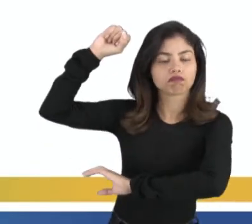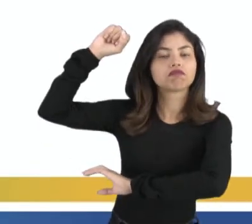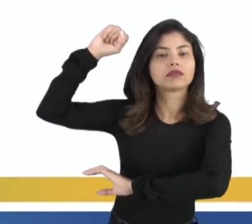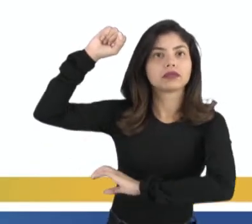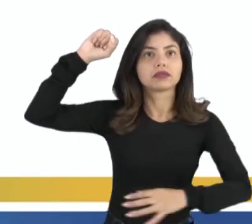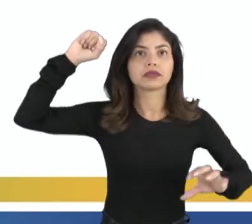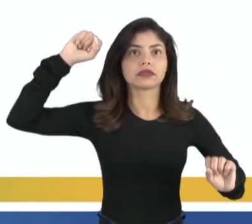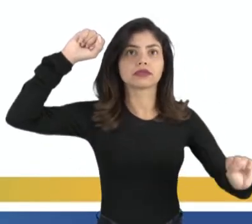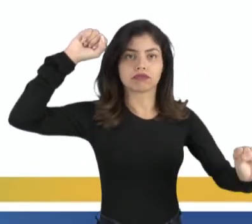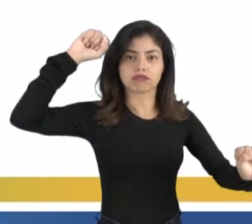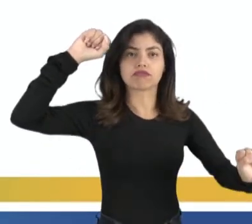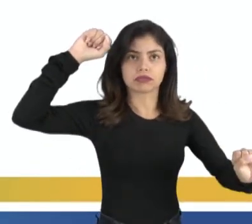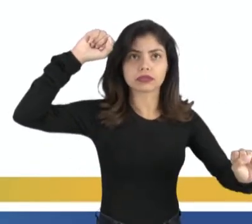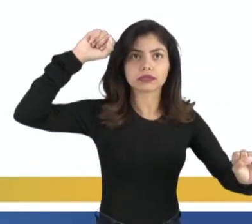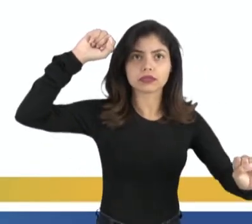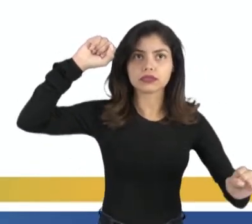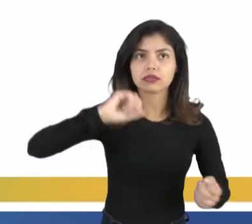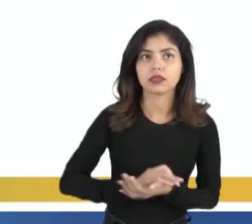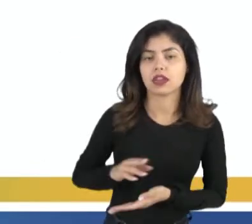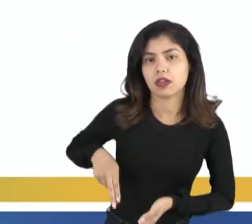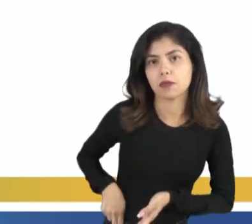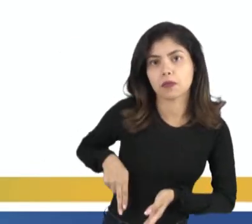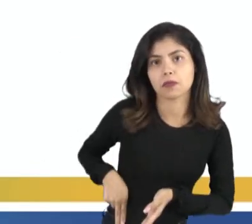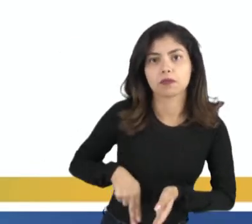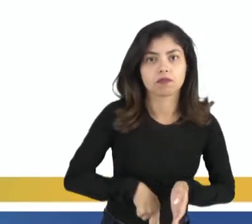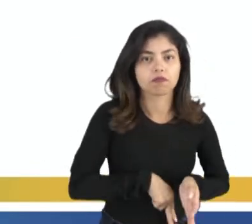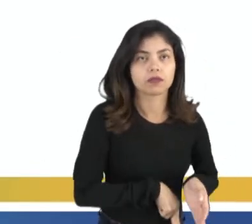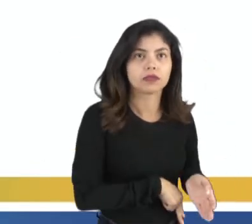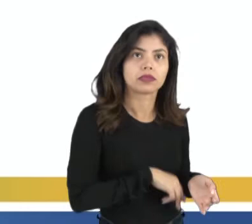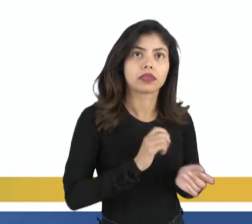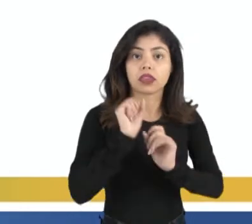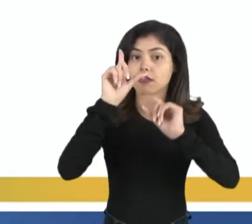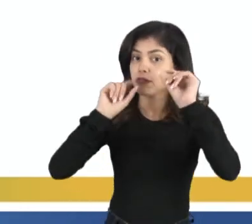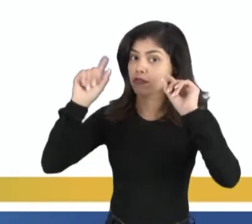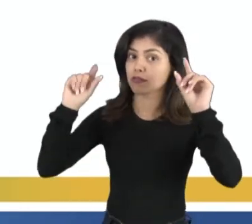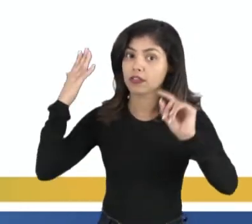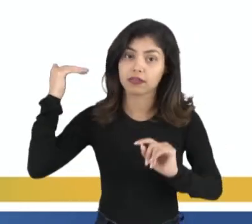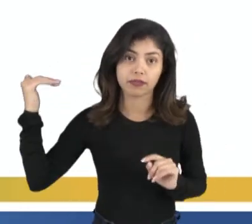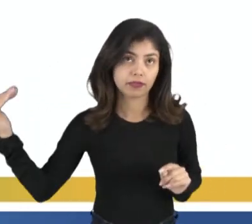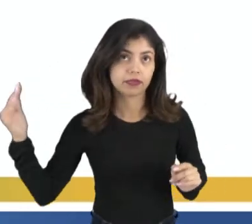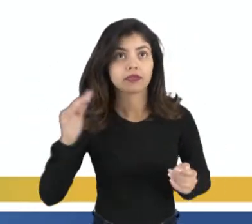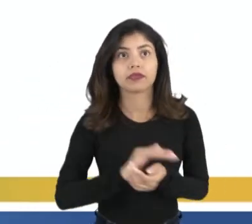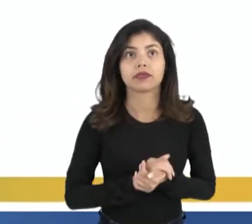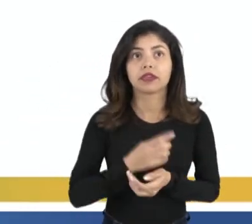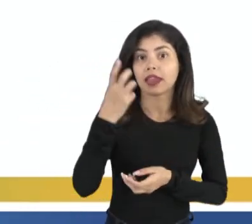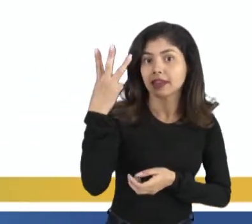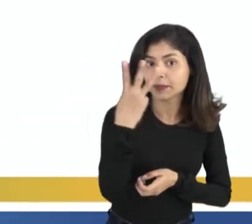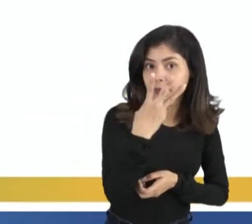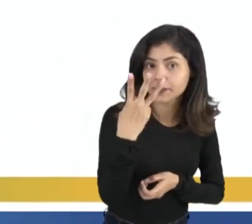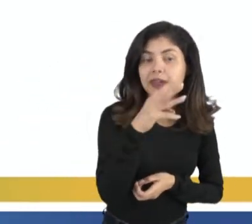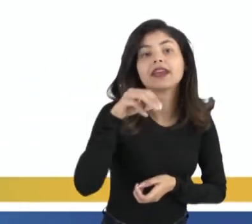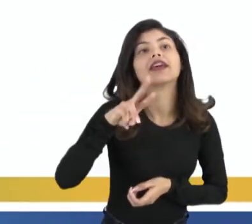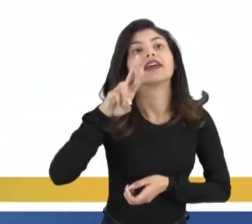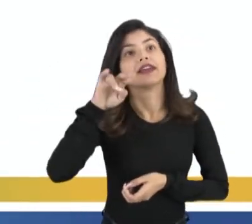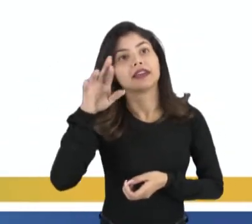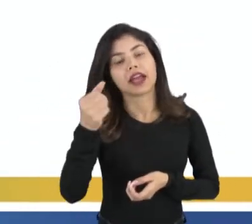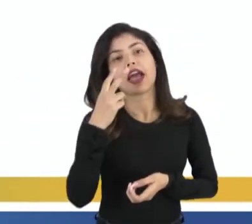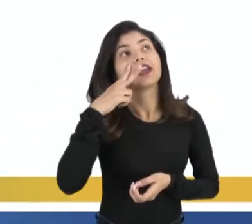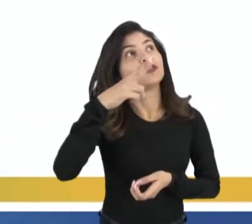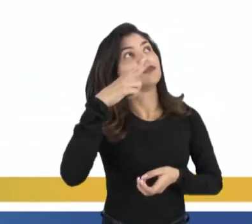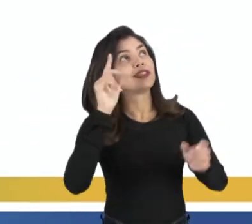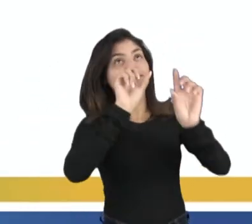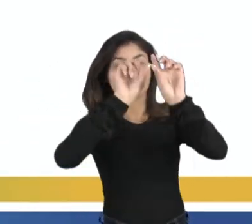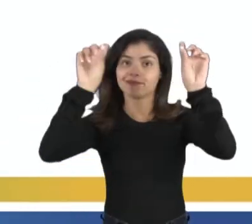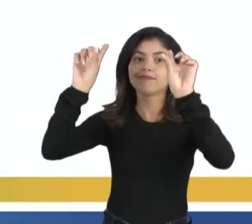um caçador embaixo ali no centrão perto da faca sentem as estrelas mais famosos da do céu não só chama de Três Marias é visível inclusive